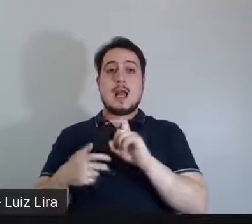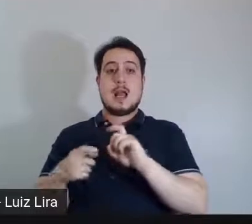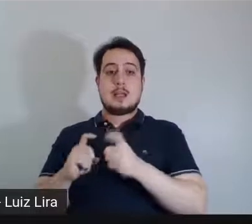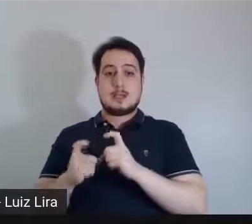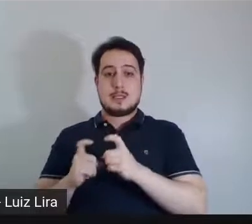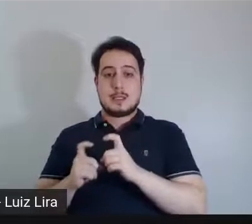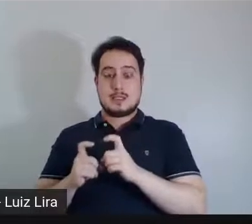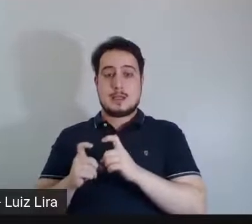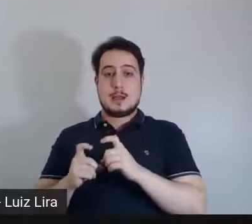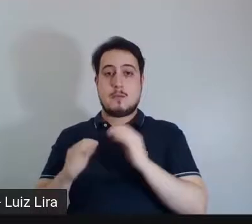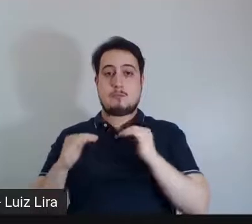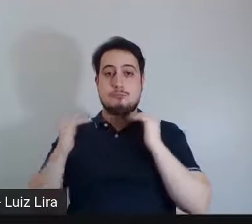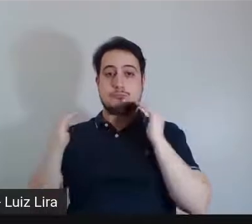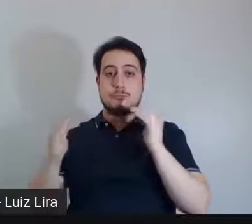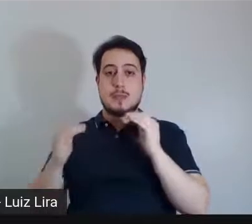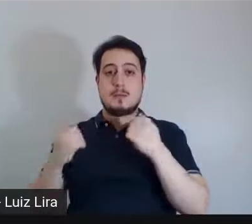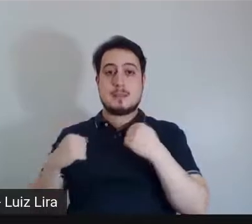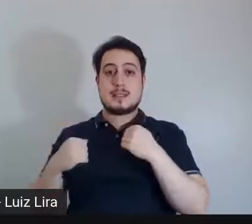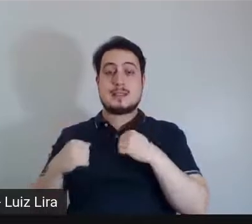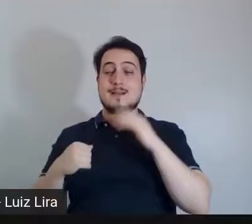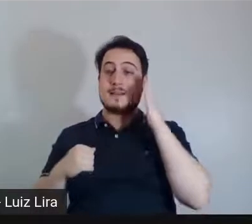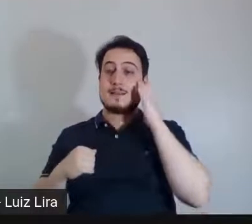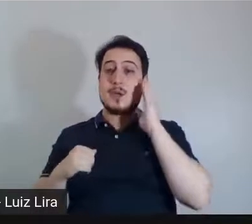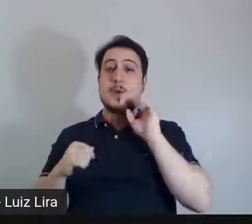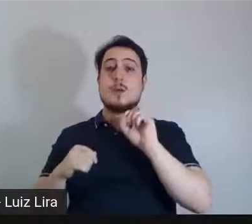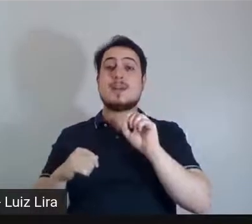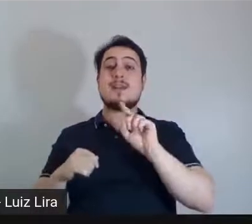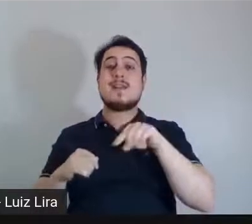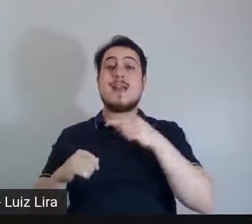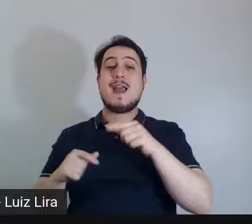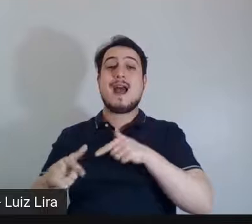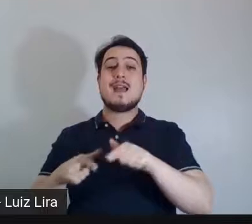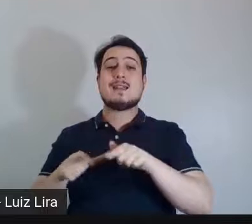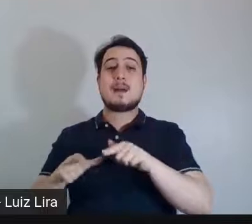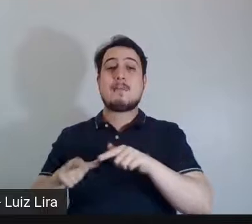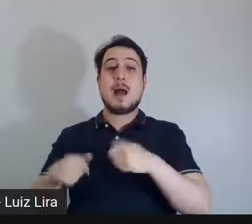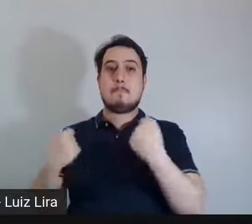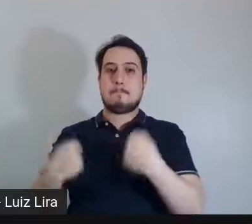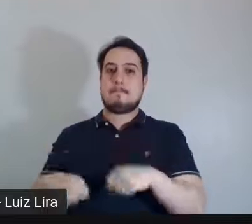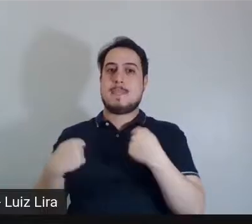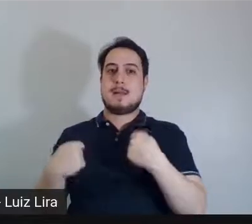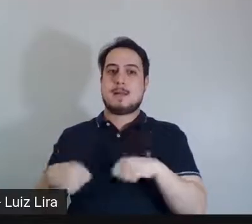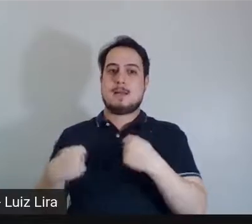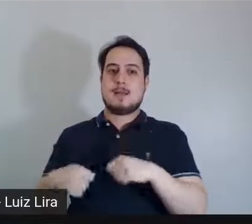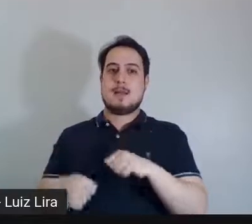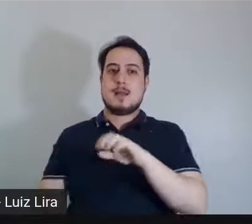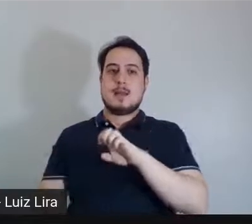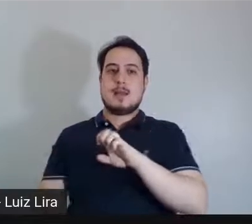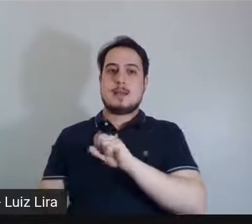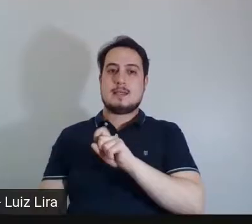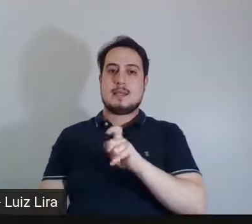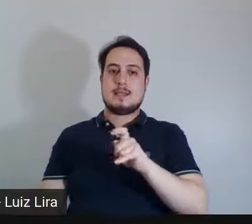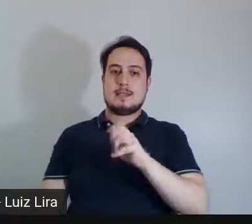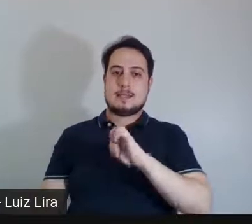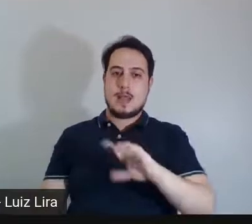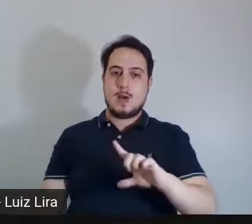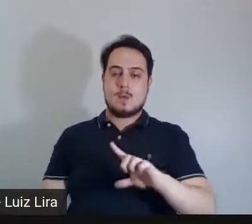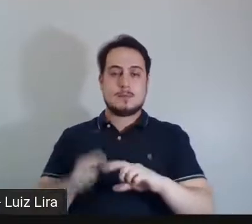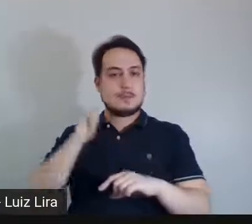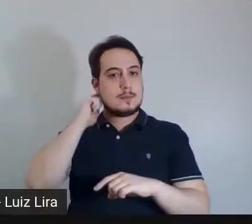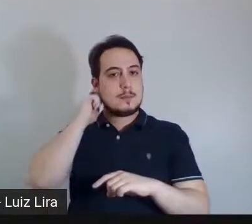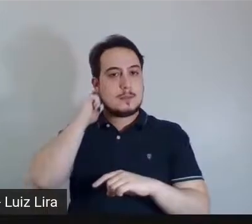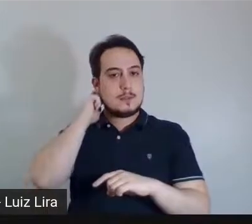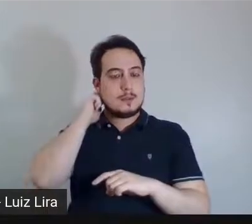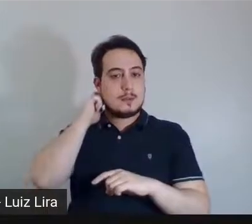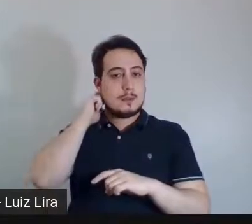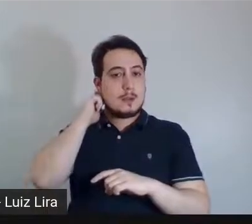que era atividade essencial. Embora a Lei 13.979 nos dê um rol no decreto regulamentador,